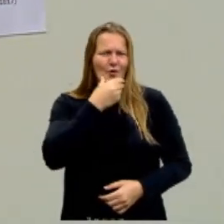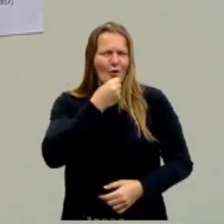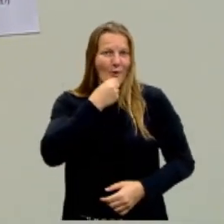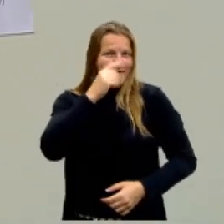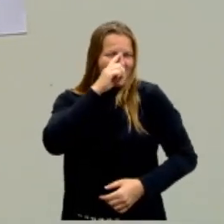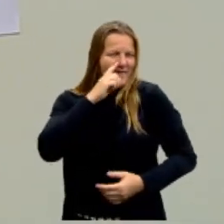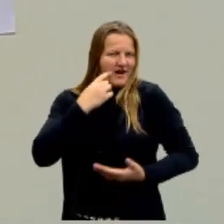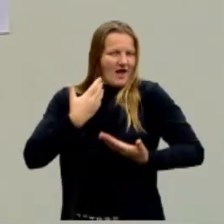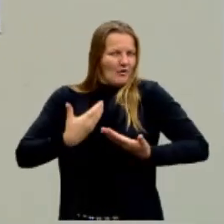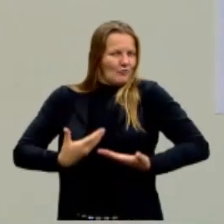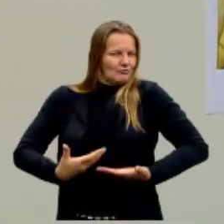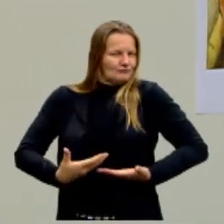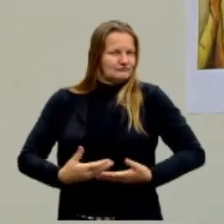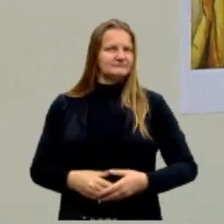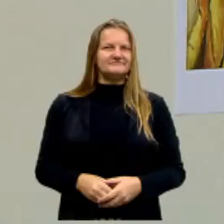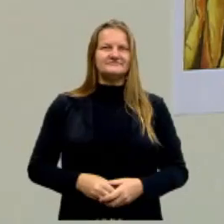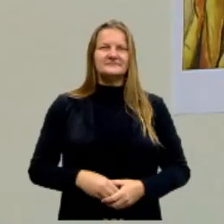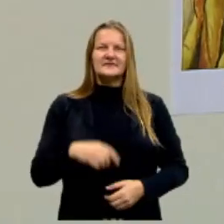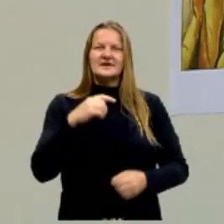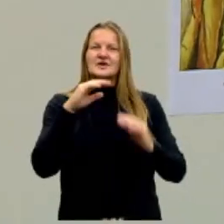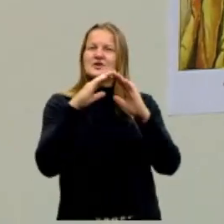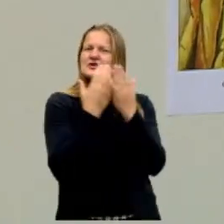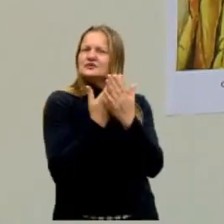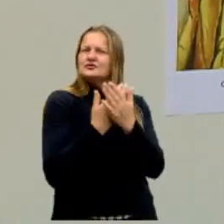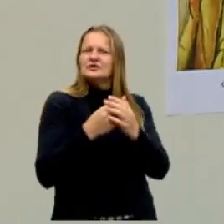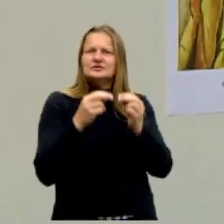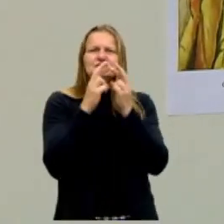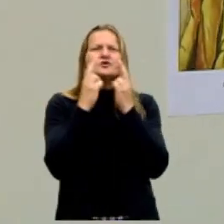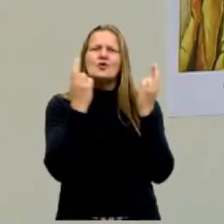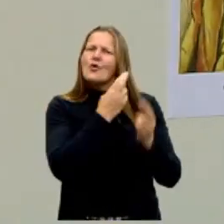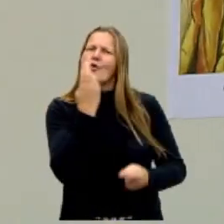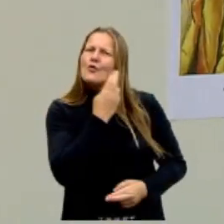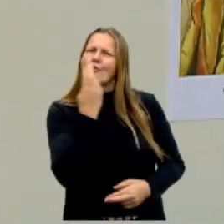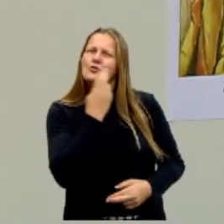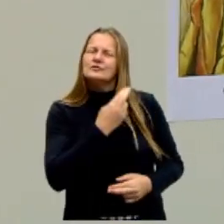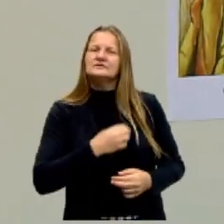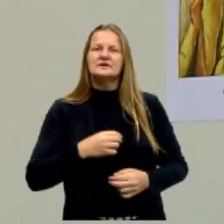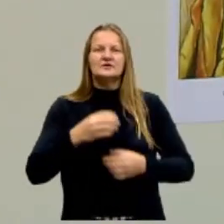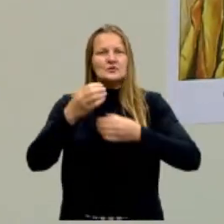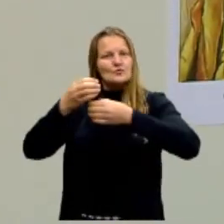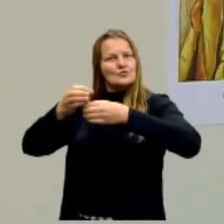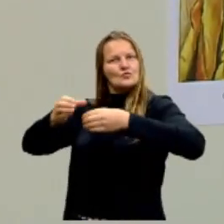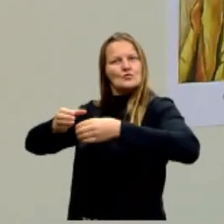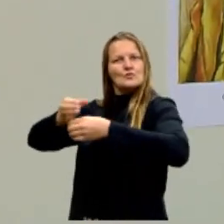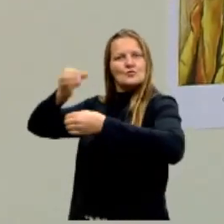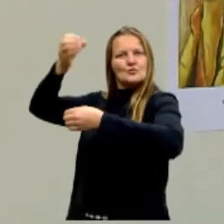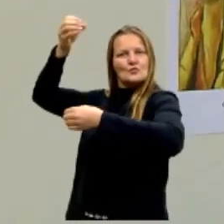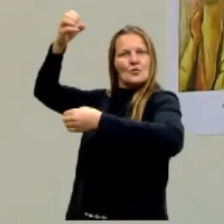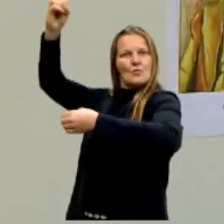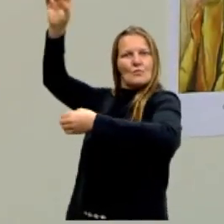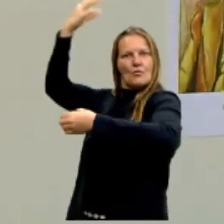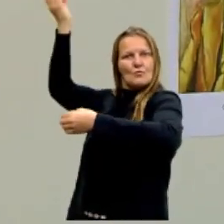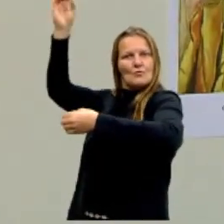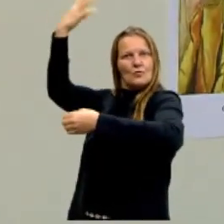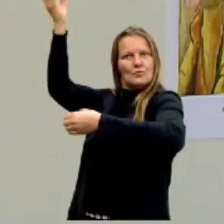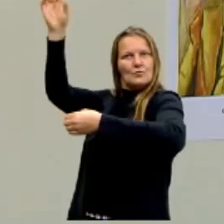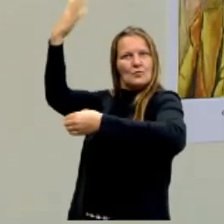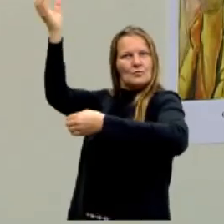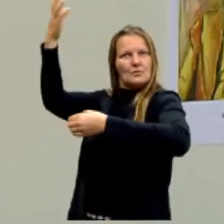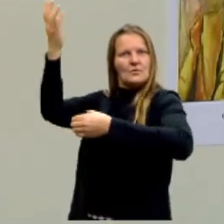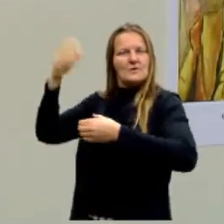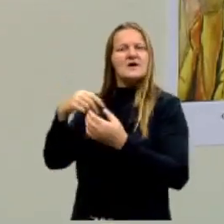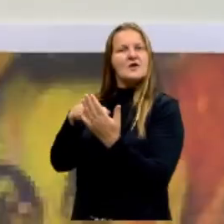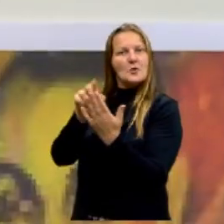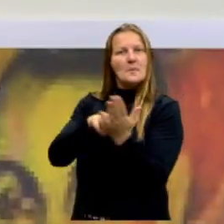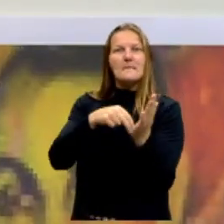Amarelo né a estudante russa o farol ai maravilhoso quando eu